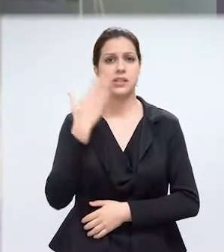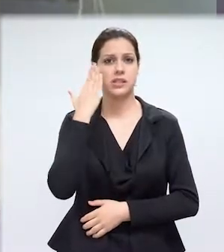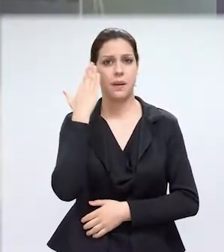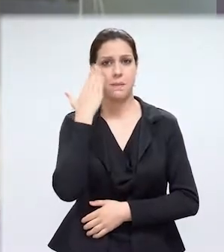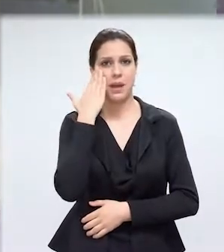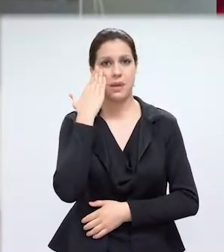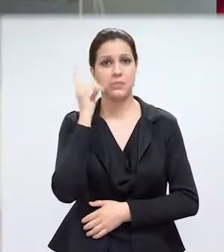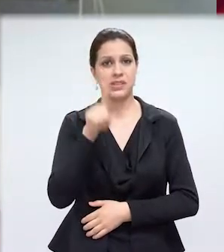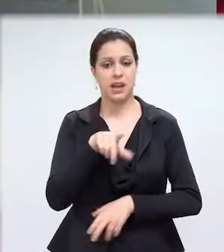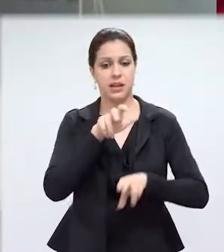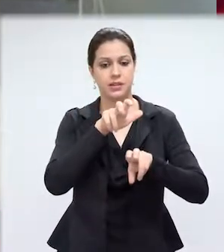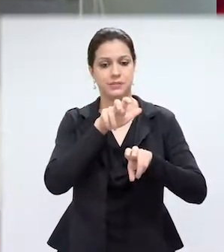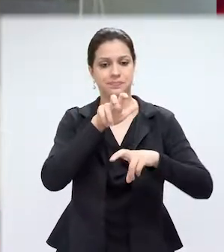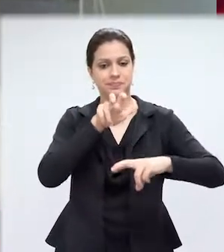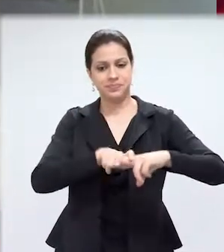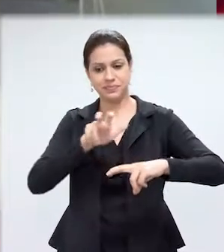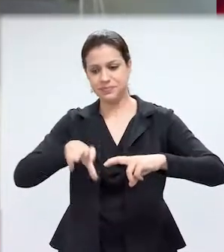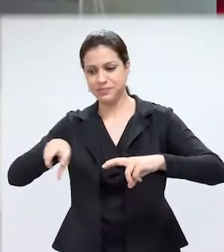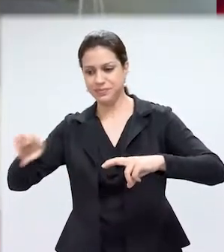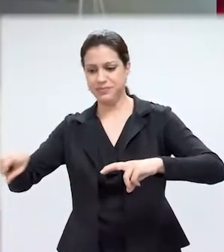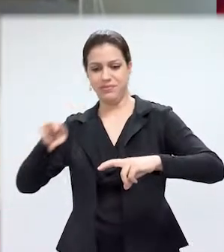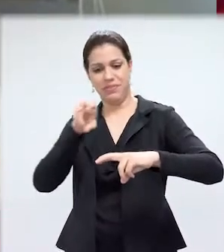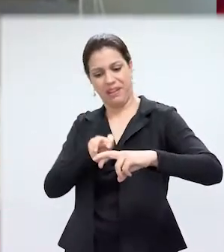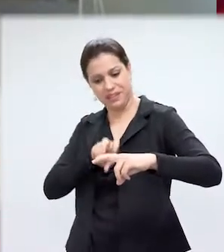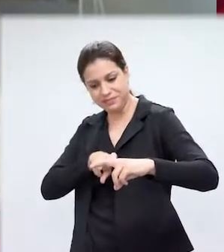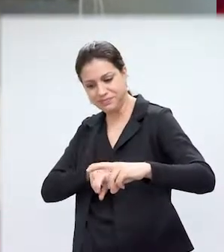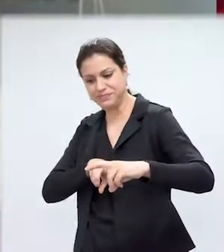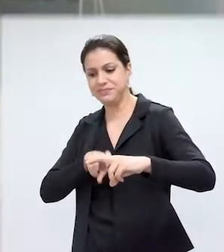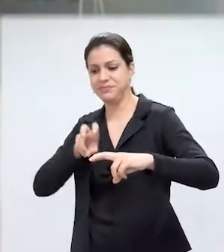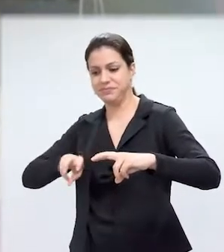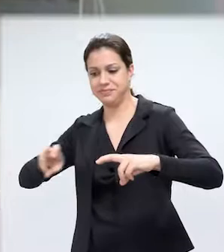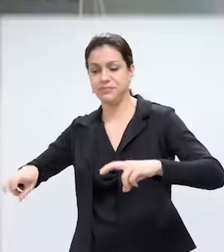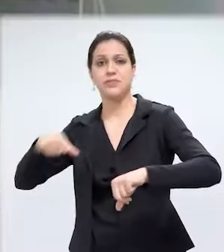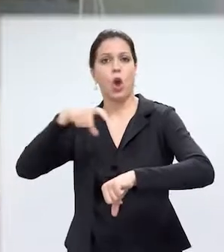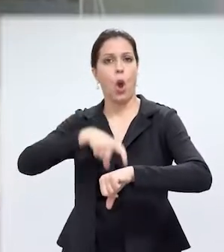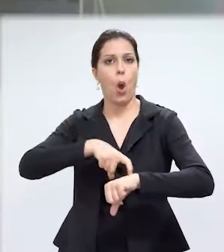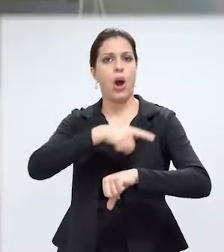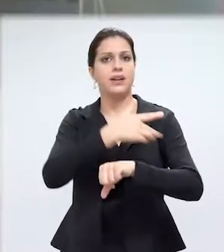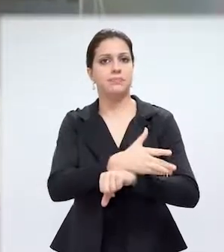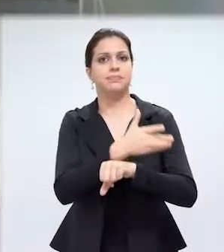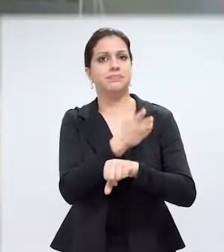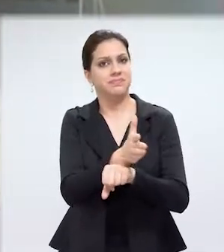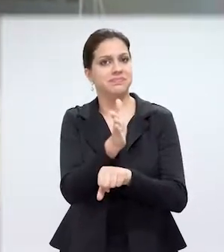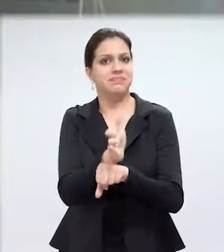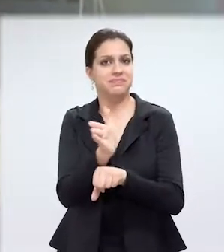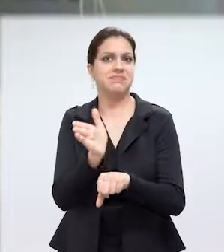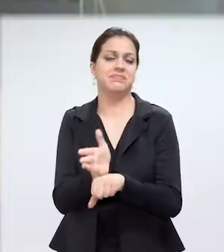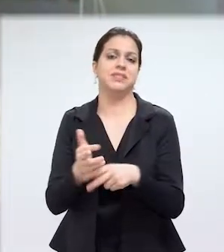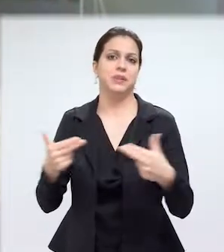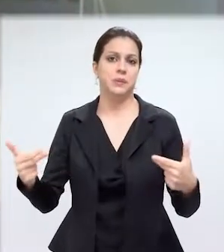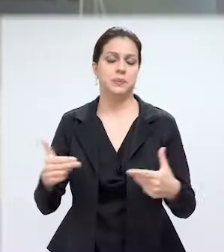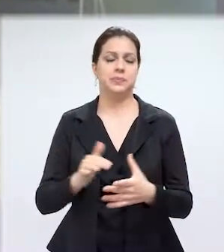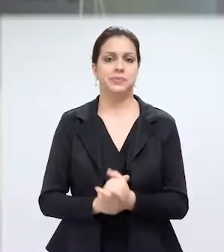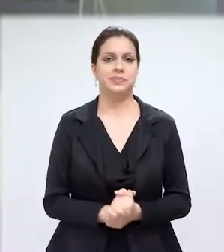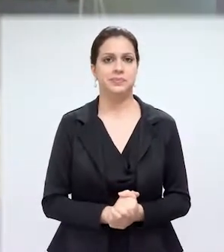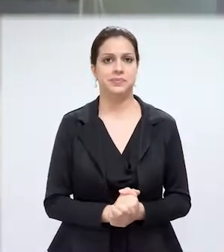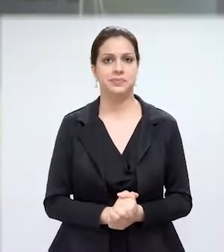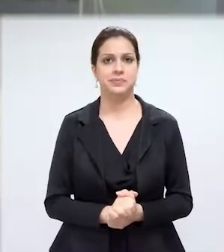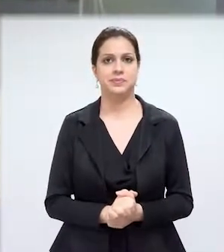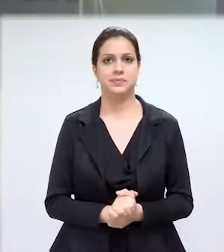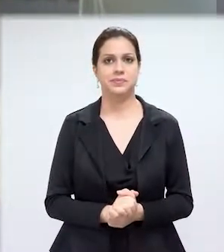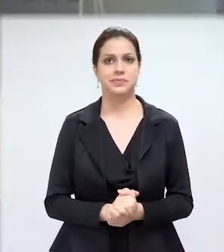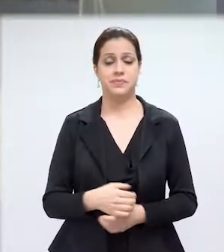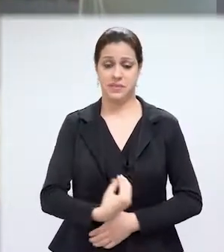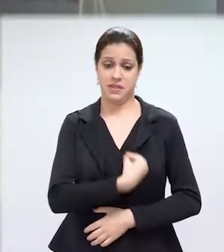nós sabemos que uma carteira atrás da outra, horários, né? Bastante rígidos,